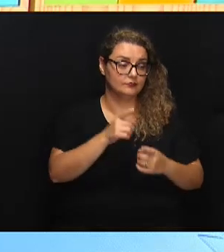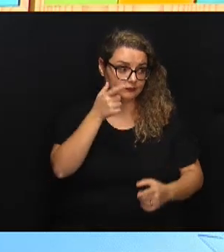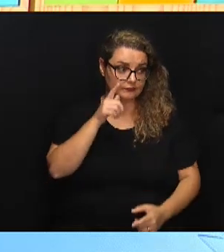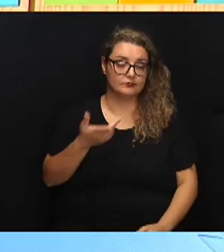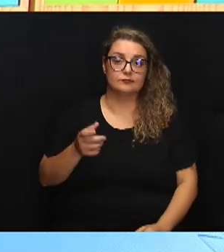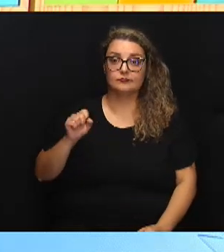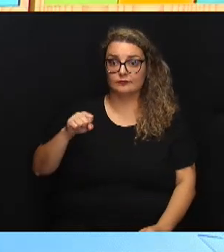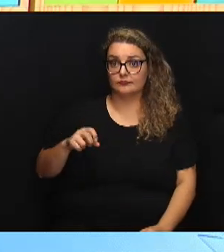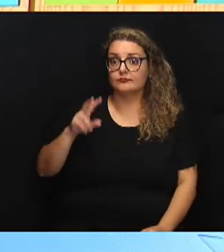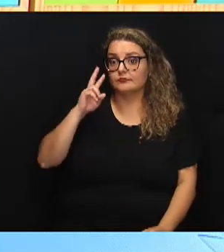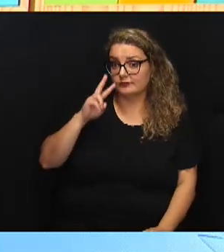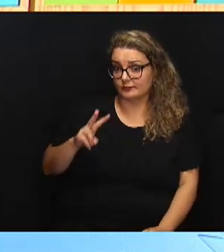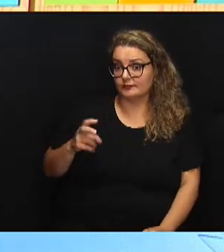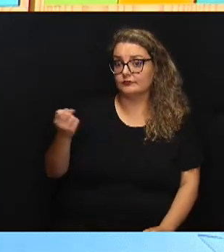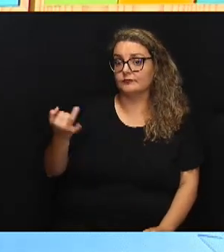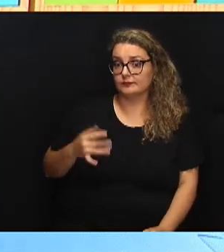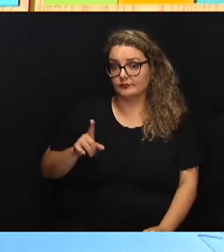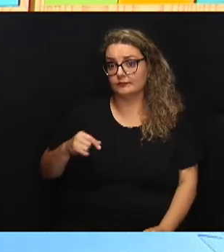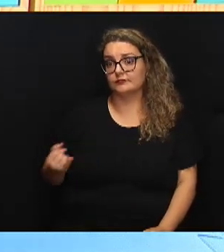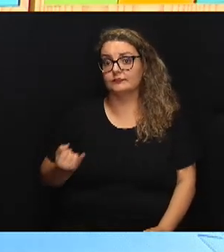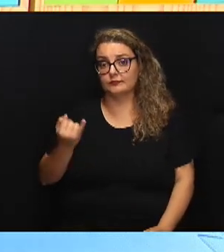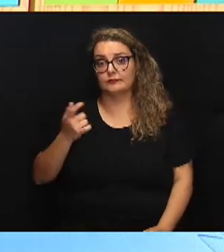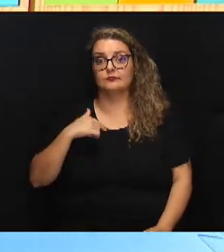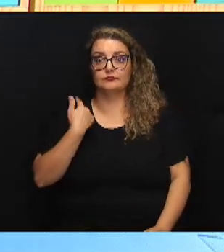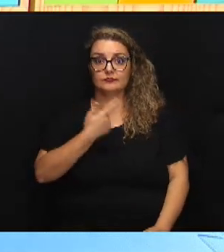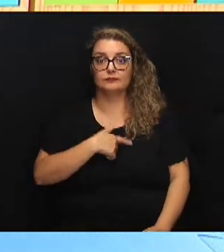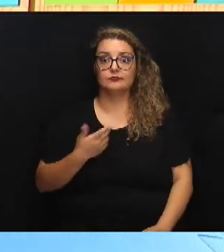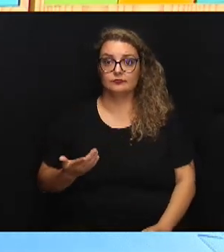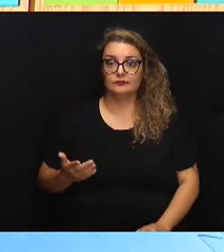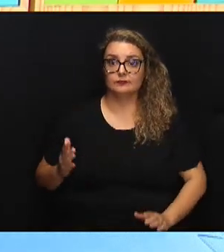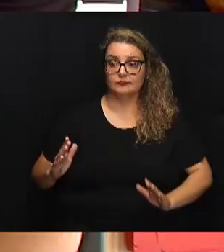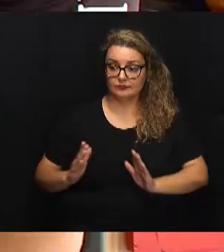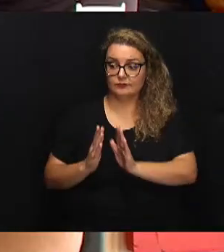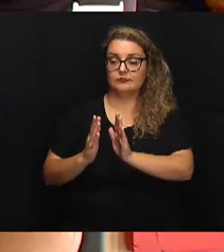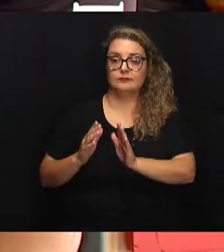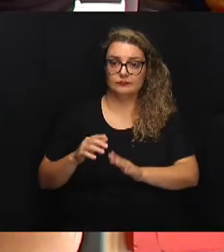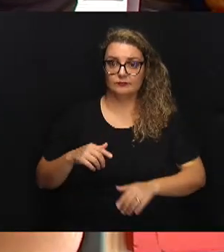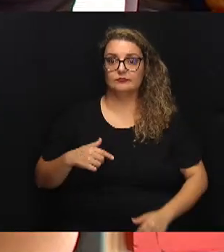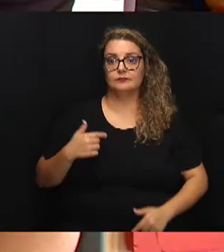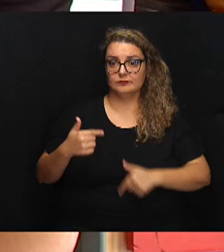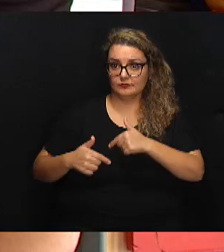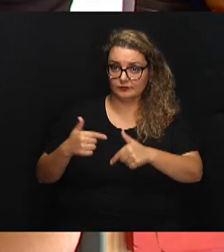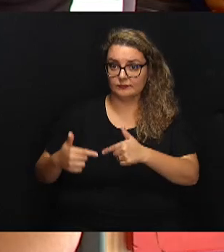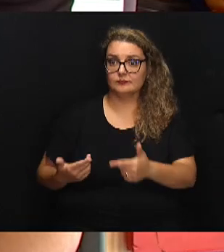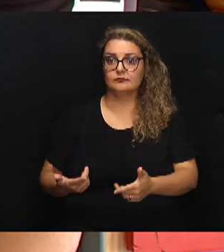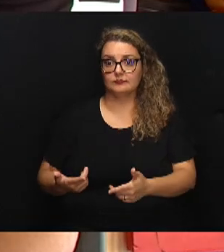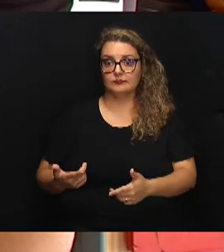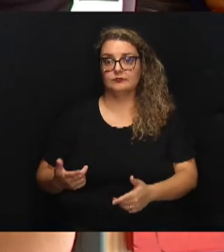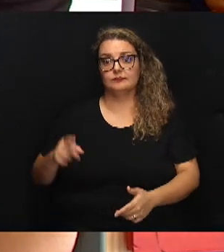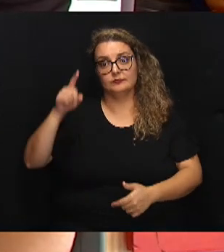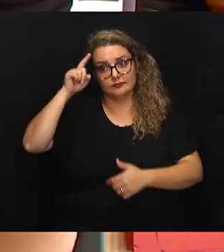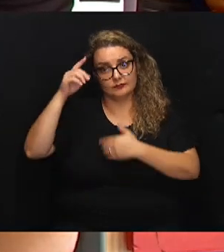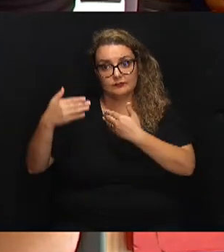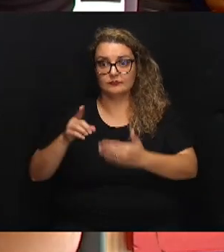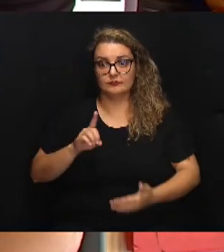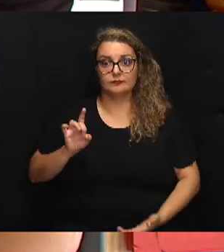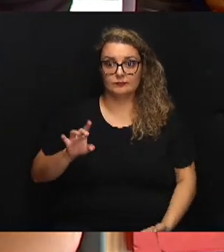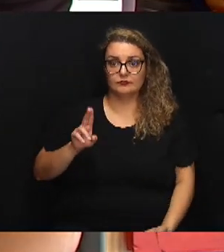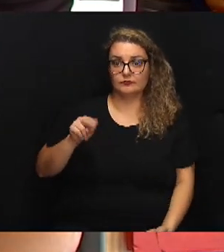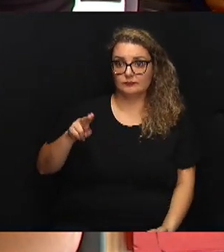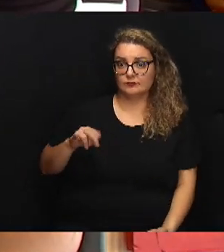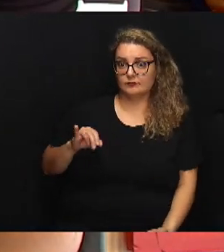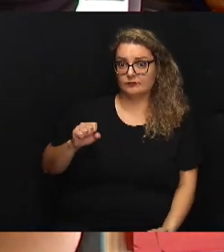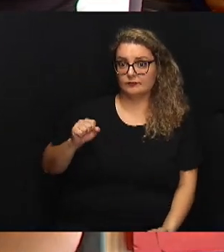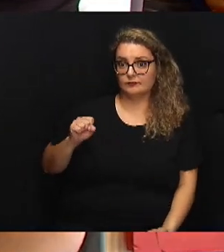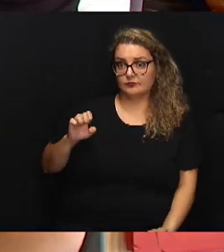Sim, a gente vê o quanto que é importante, né, e a gente que está à frente desses projetos trabalhando, não só aqui na Uniasec, mas em outros serviços